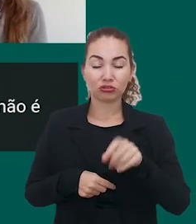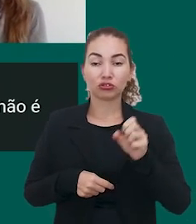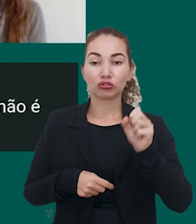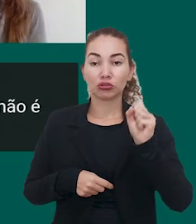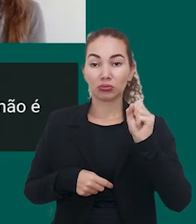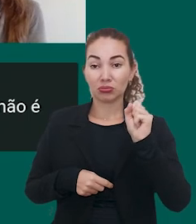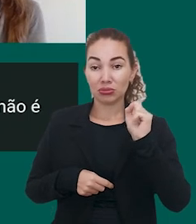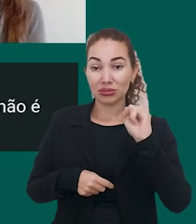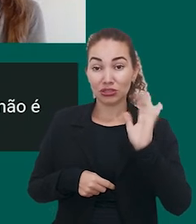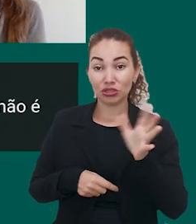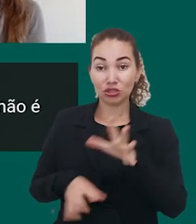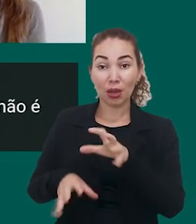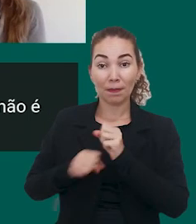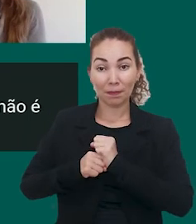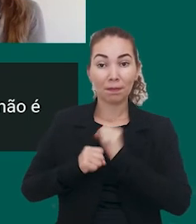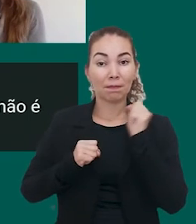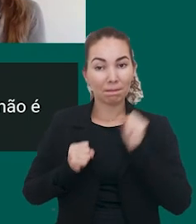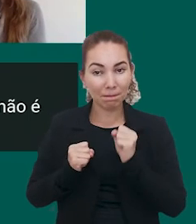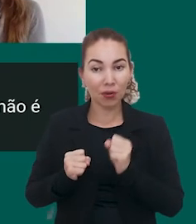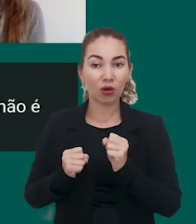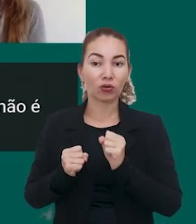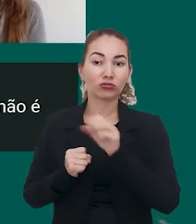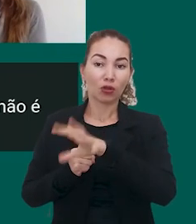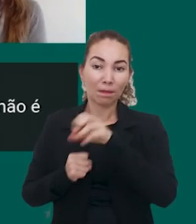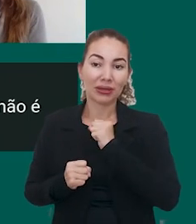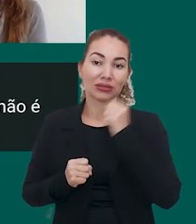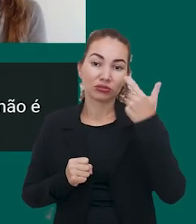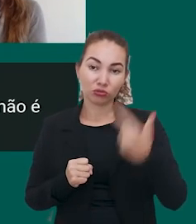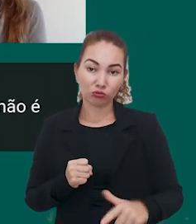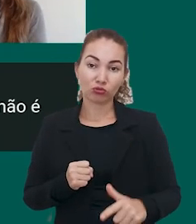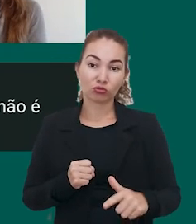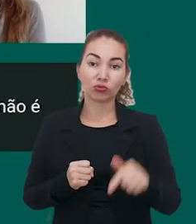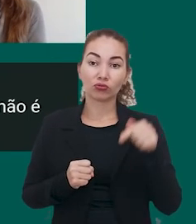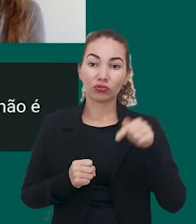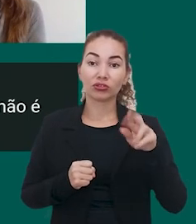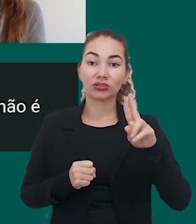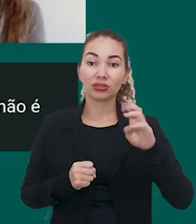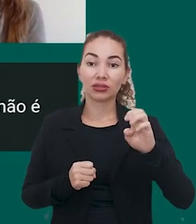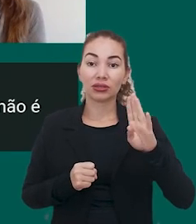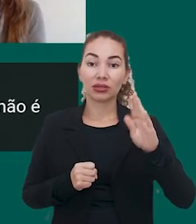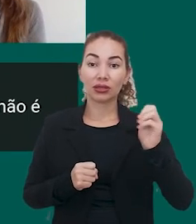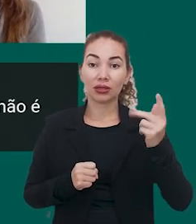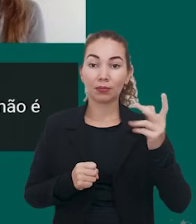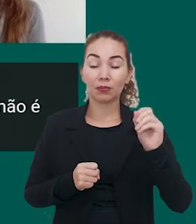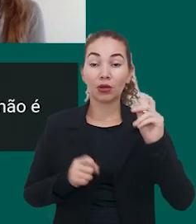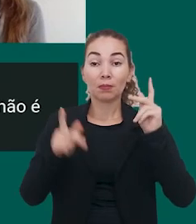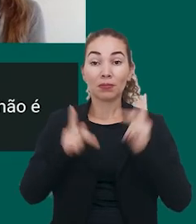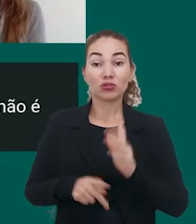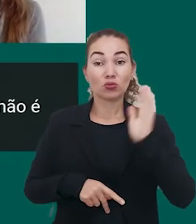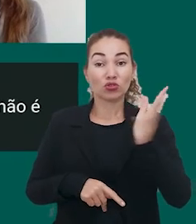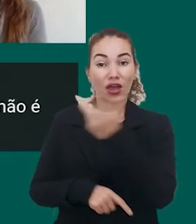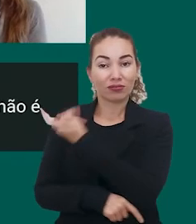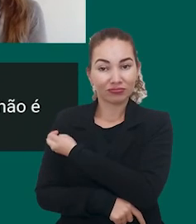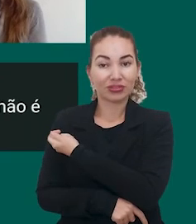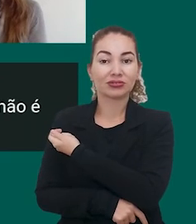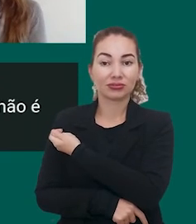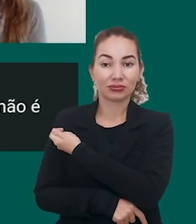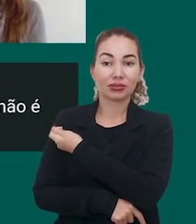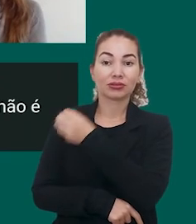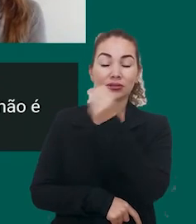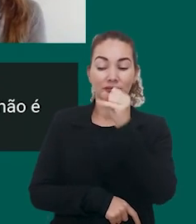pegou Covid, isso não existe. Imunidade de rebanho é um termo que deve ser usado para indivíduos vacinados. Talvez quando a gente